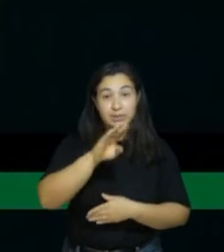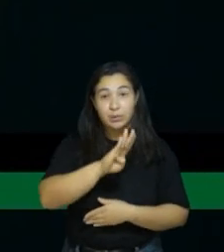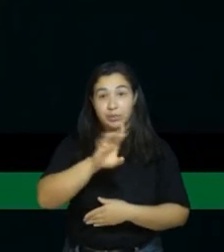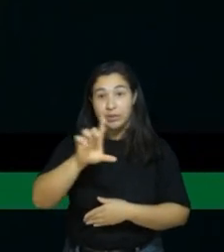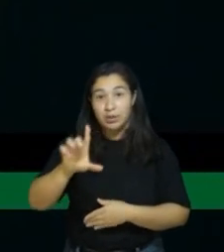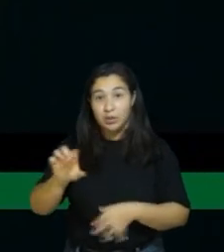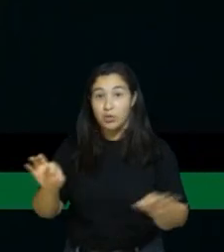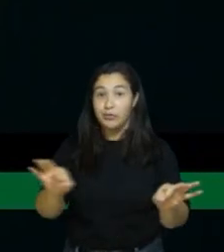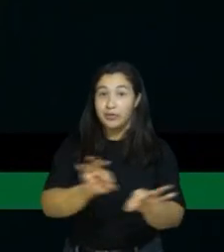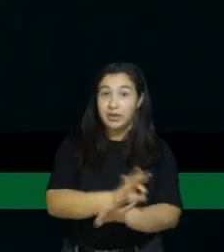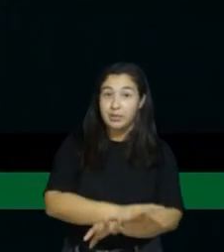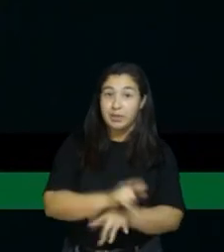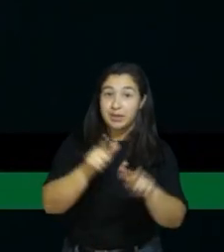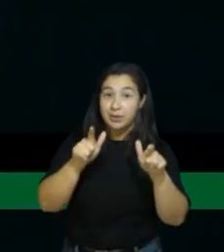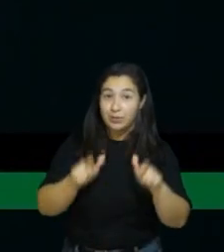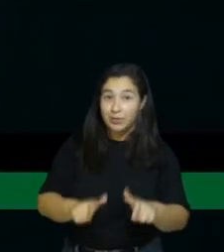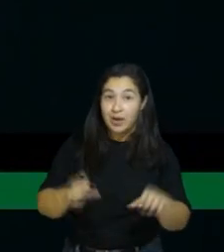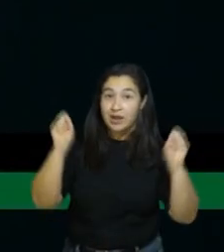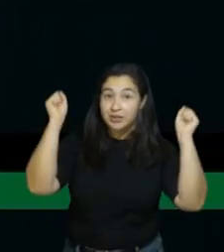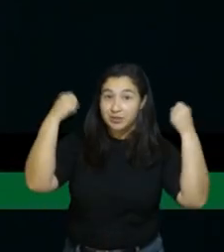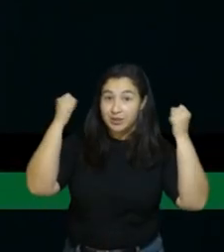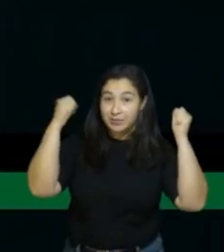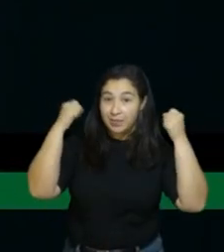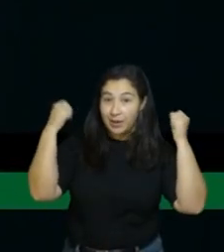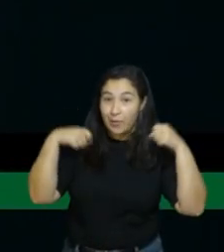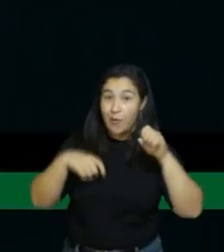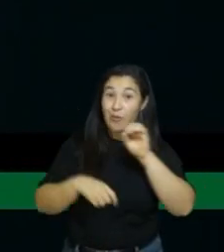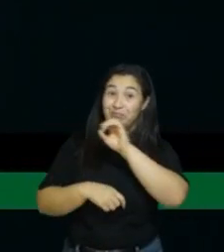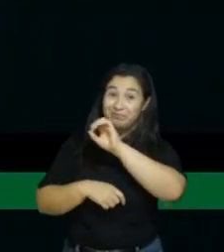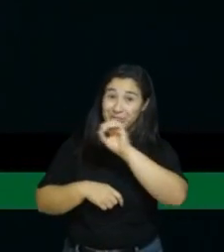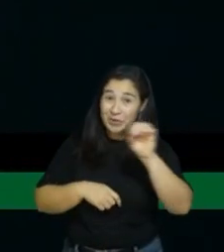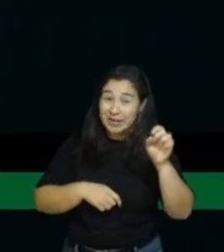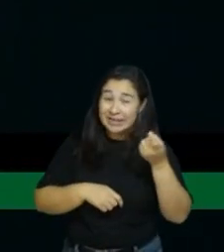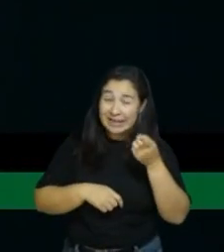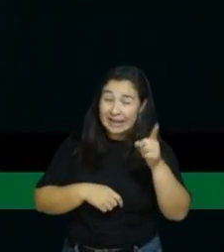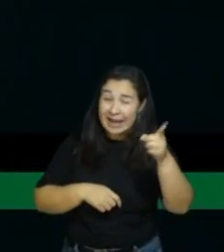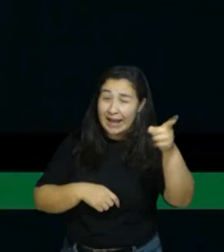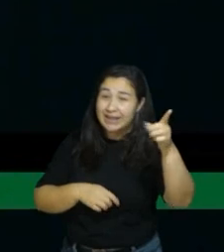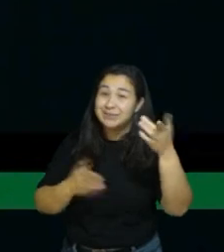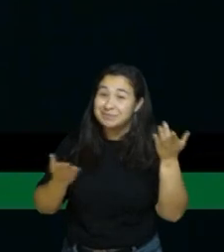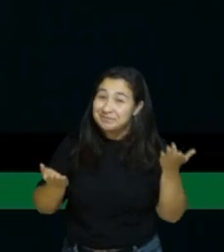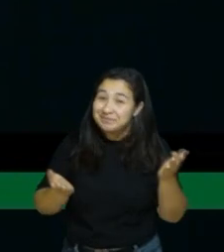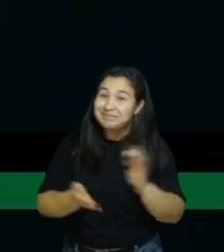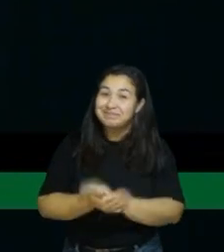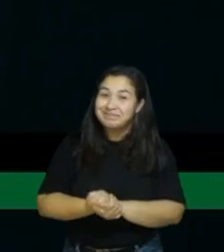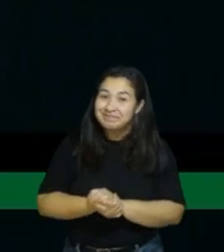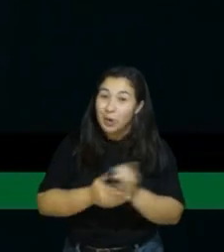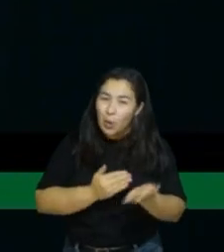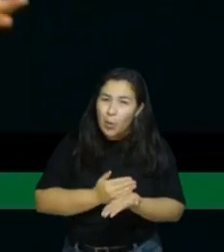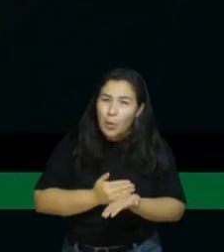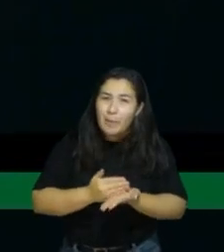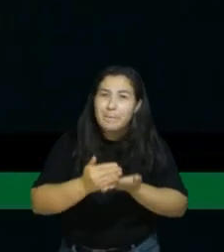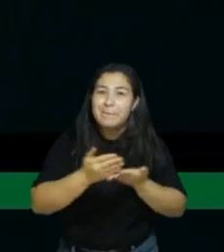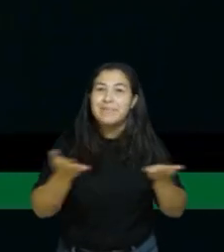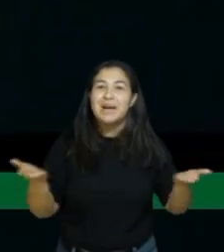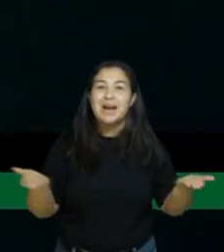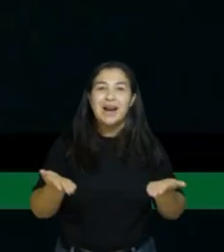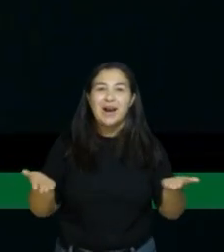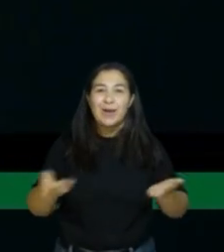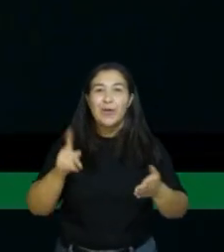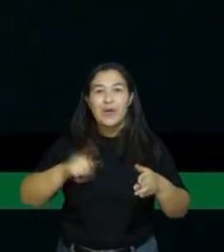Chapecó oeste de Santa Catarina né então nós estamos aqui iniciando e será a nossa